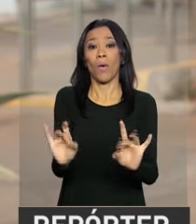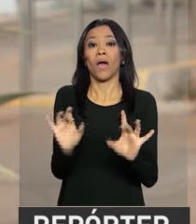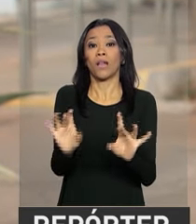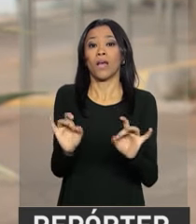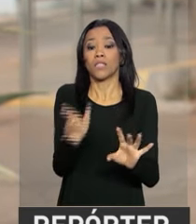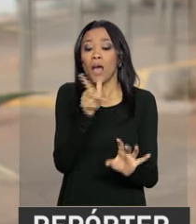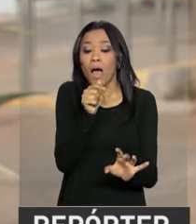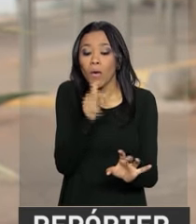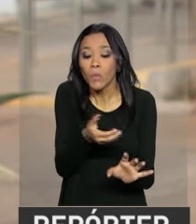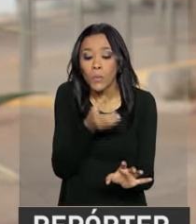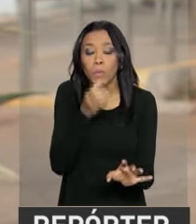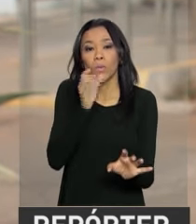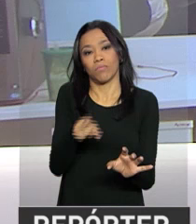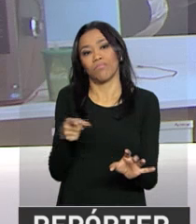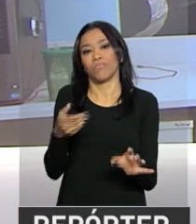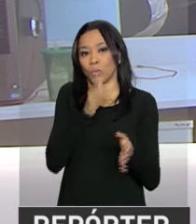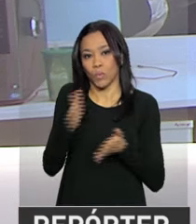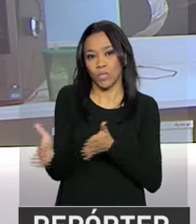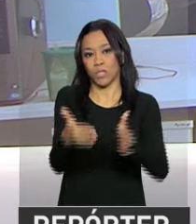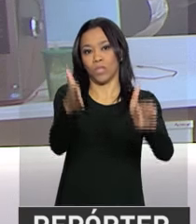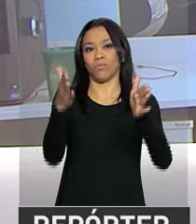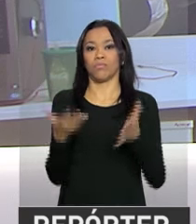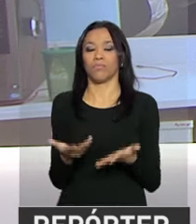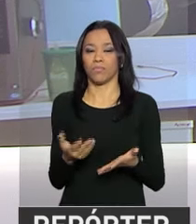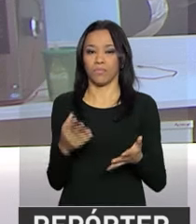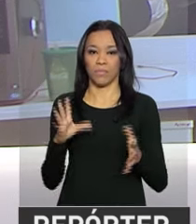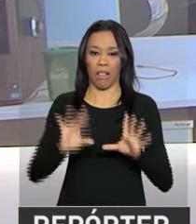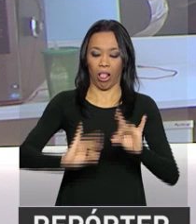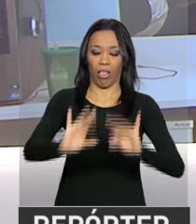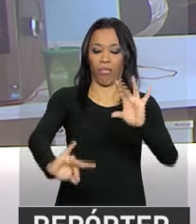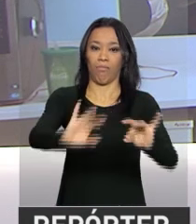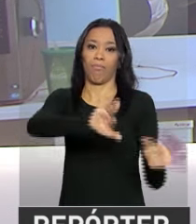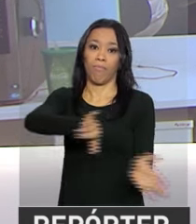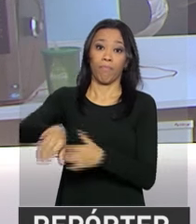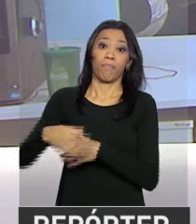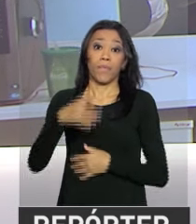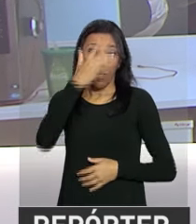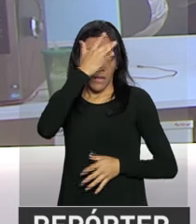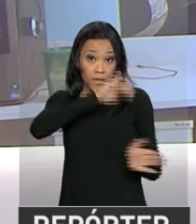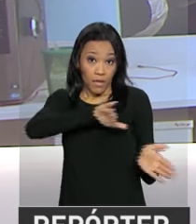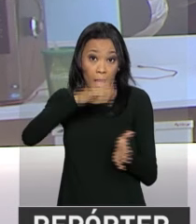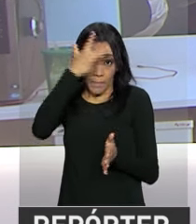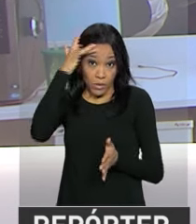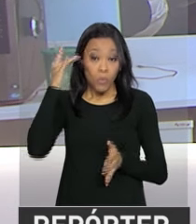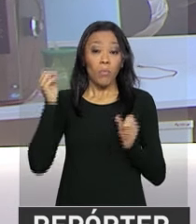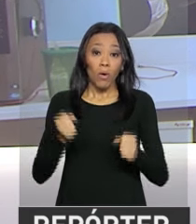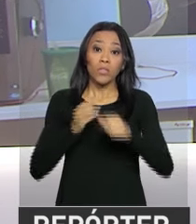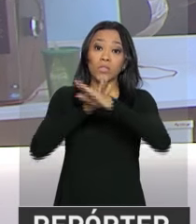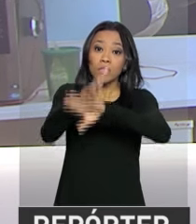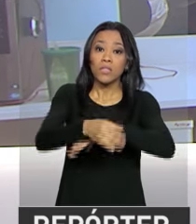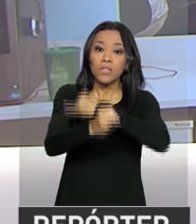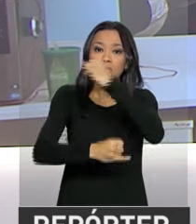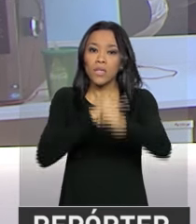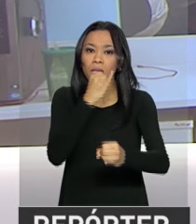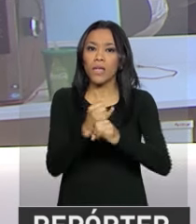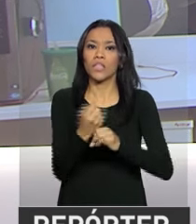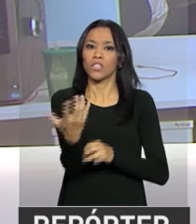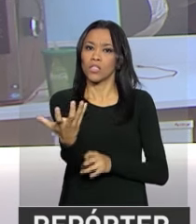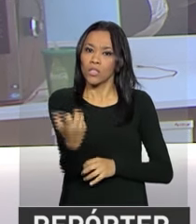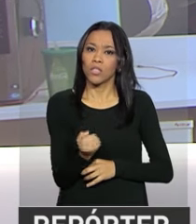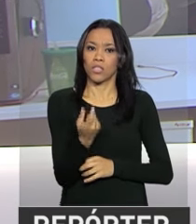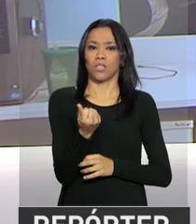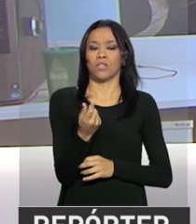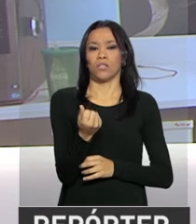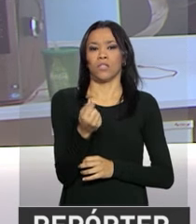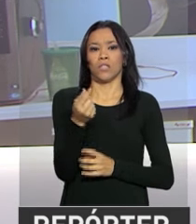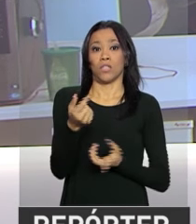nos rios atingidos pela lama o contribuinte já pode consultar na internet o primeiro lote de restituições do imposto de renda de